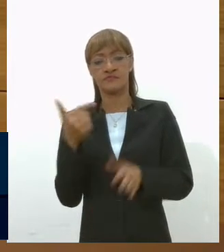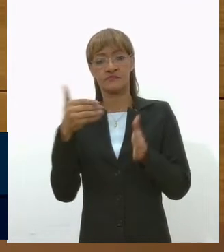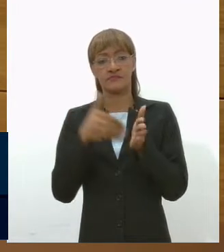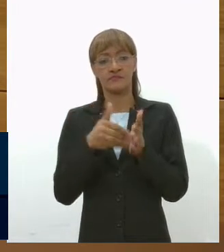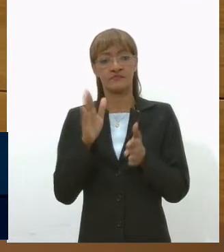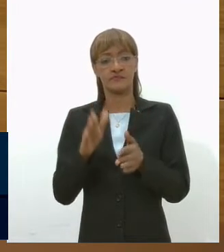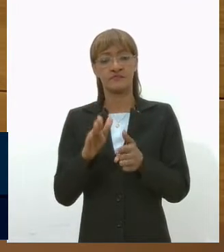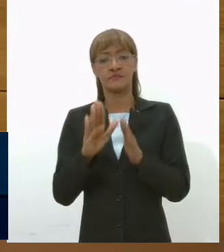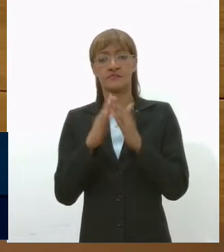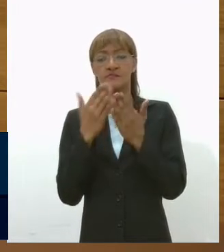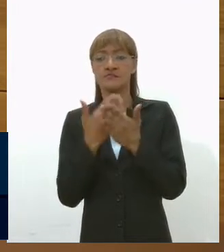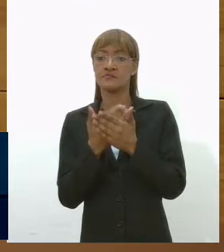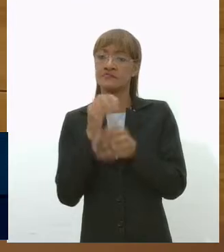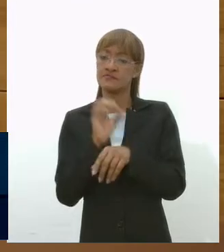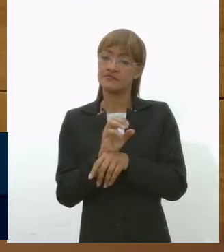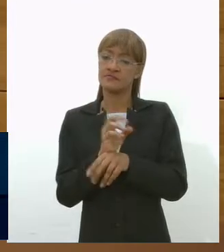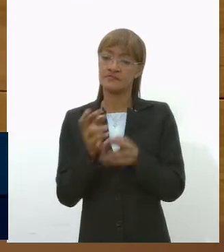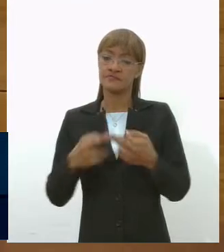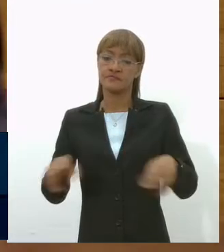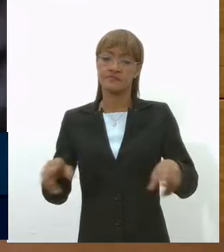saúde e dá outras providências.